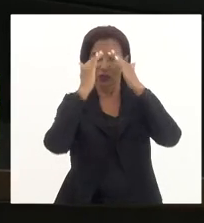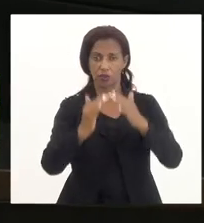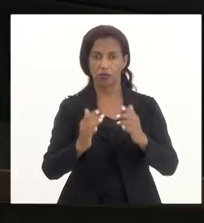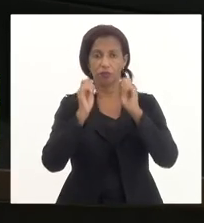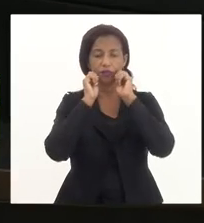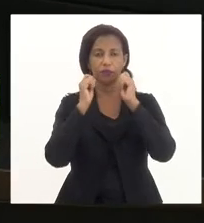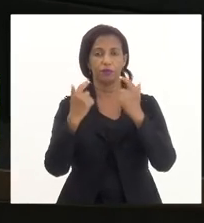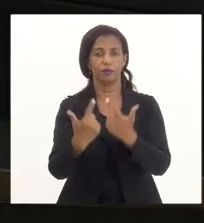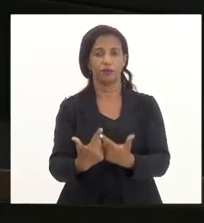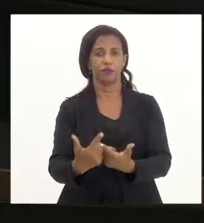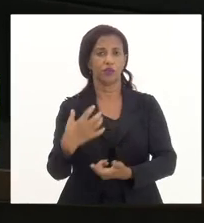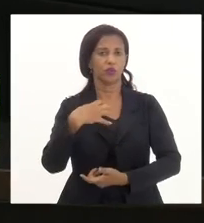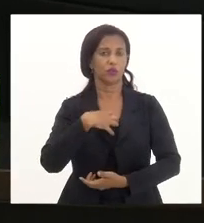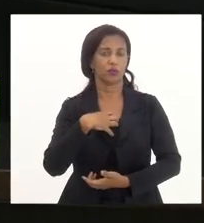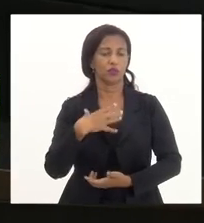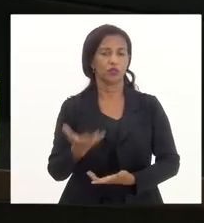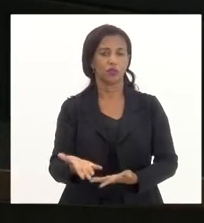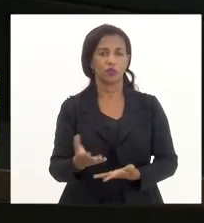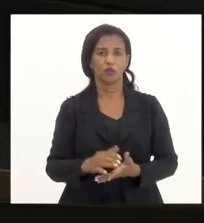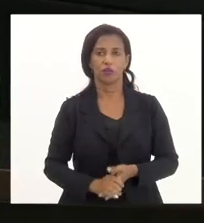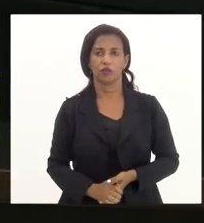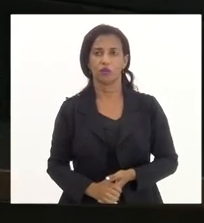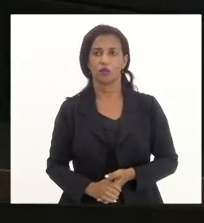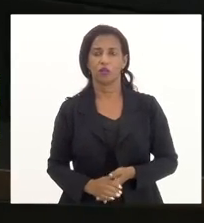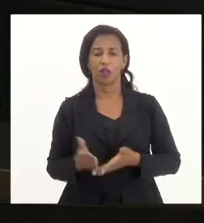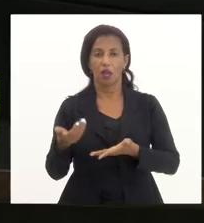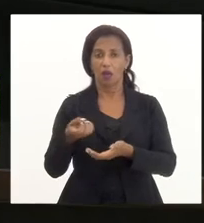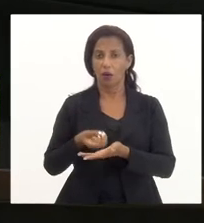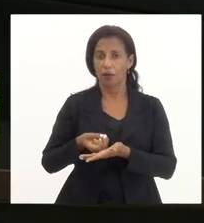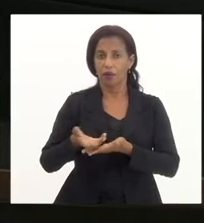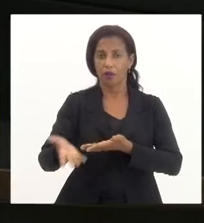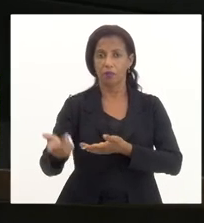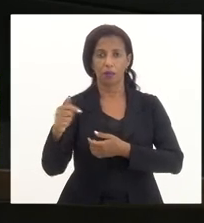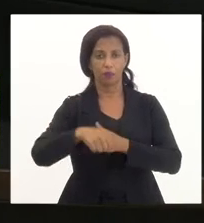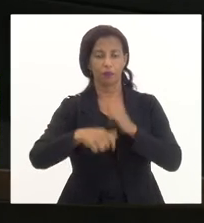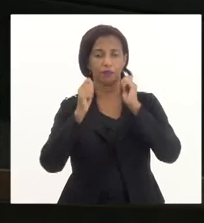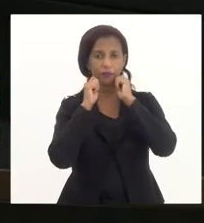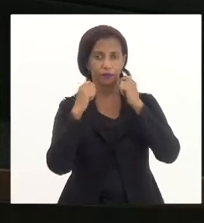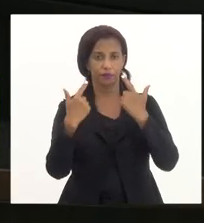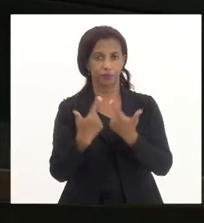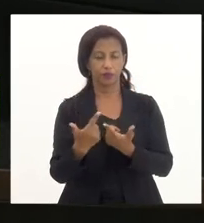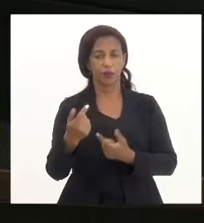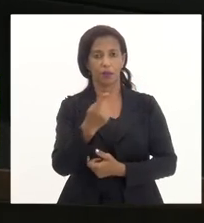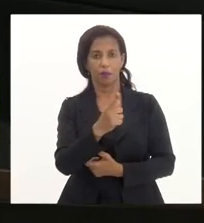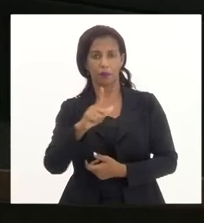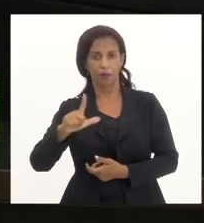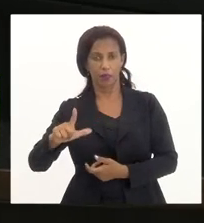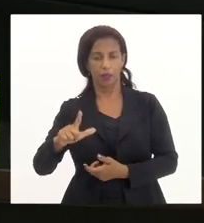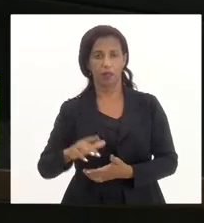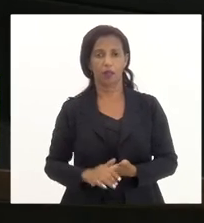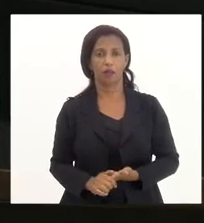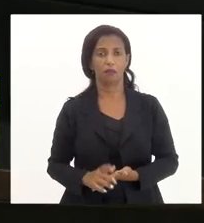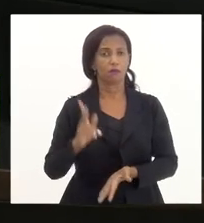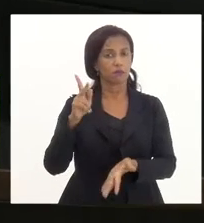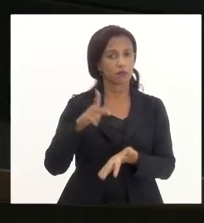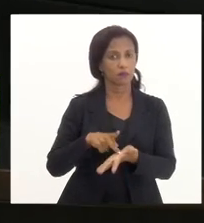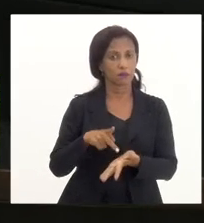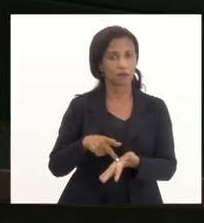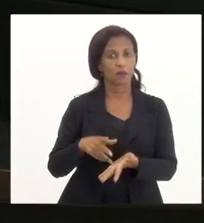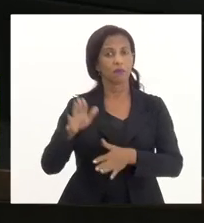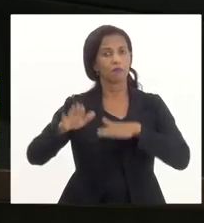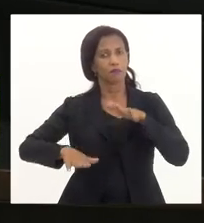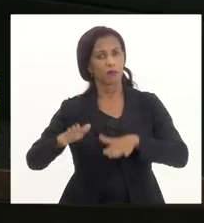Parlamento no sentido de que ao encaminhar e para essa casa um projeto de lei exatamente